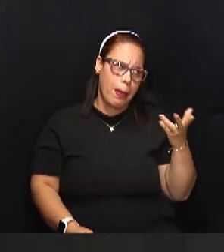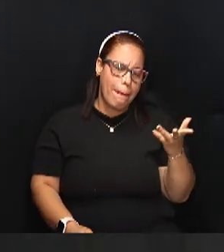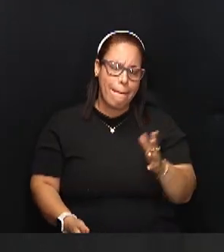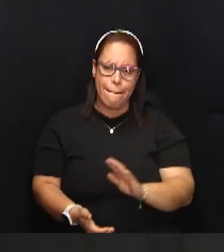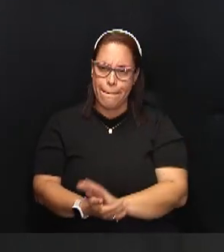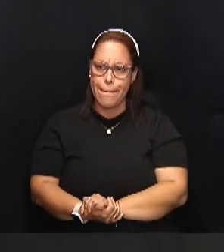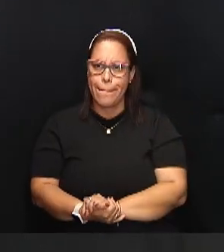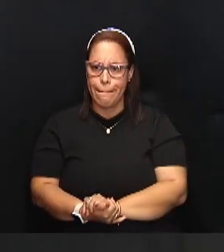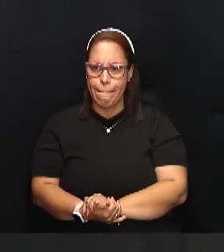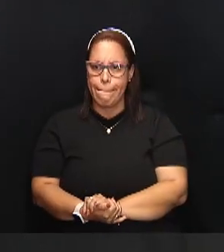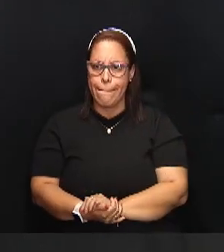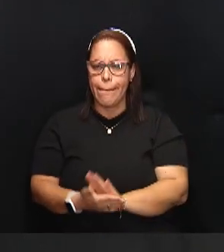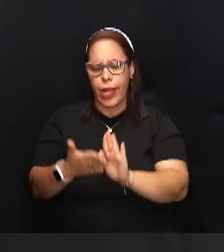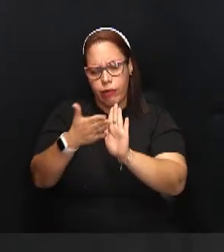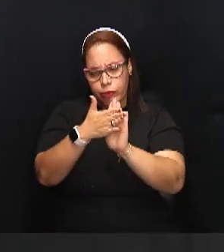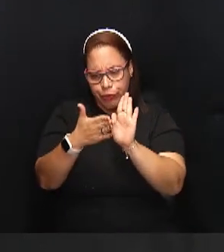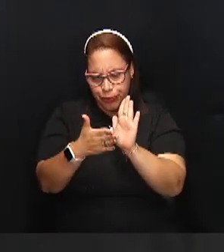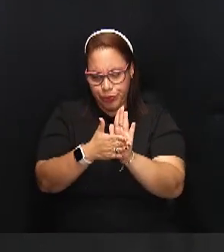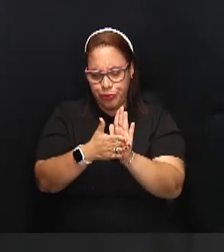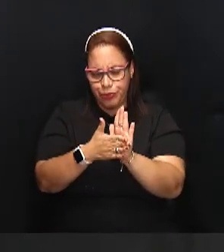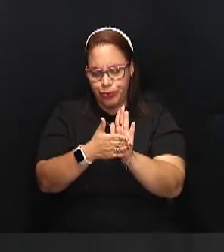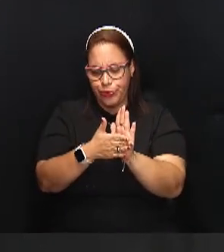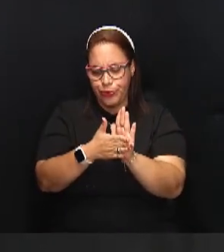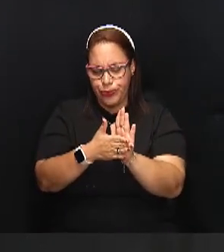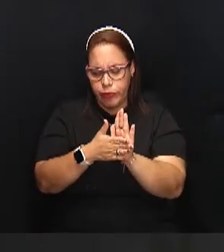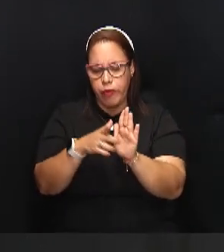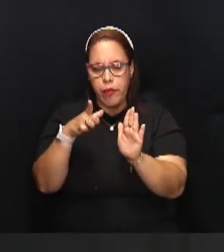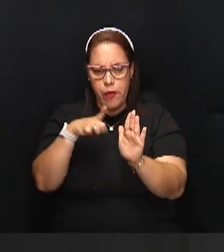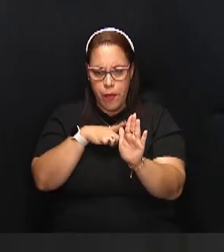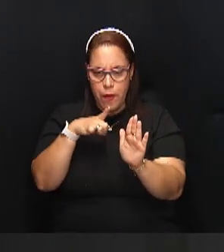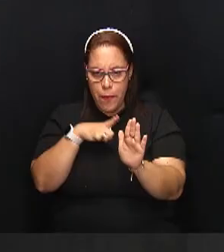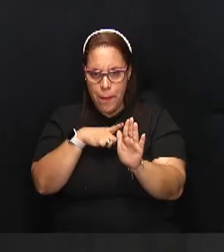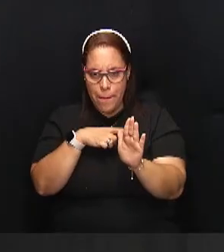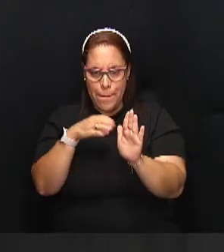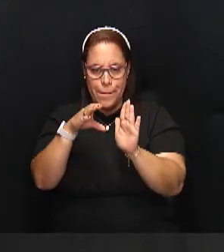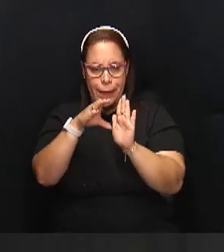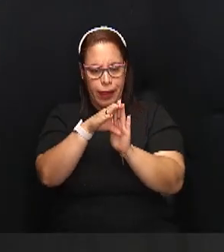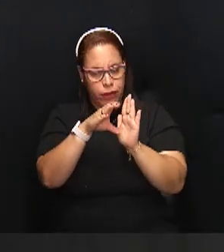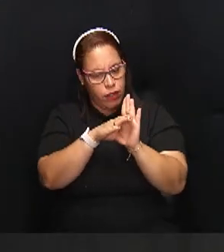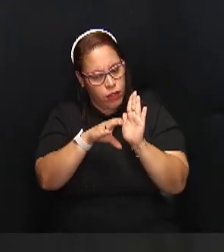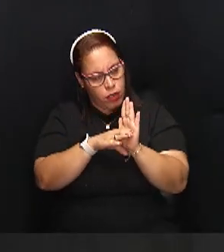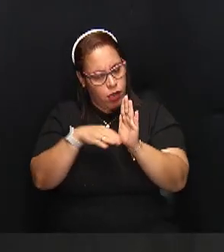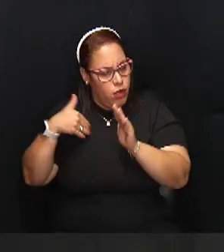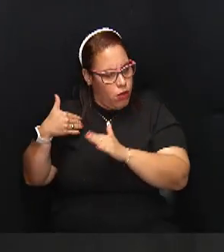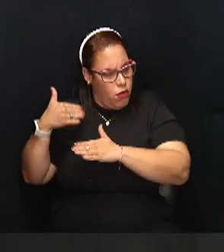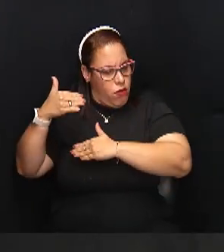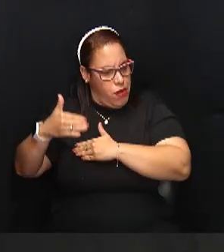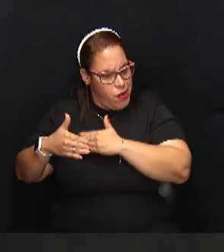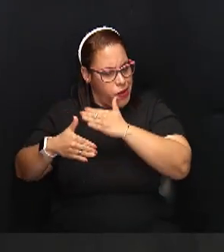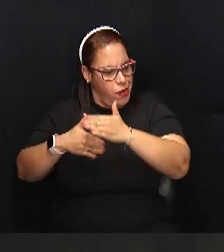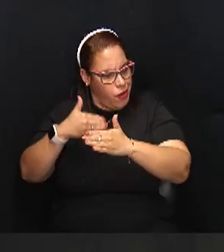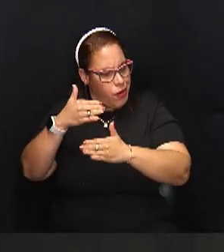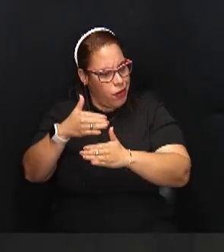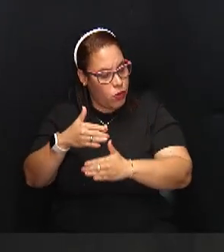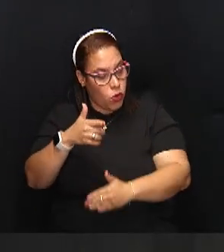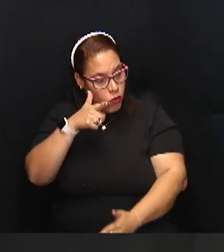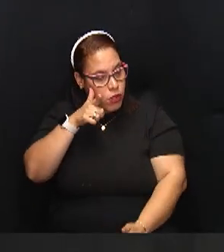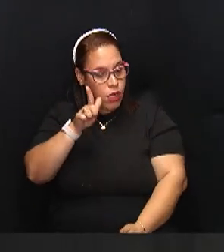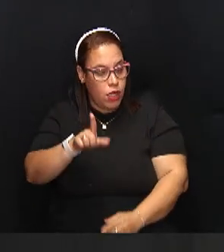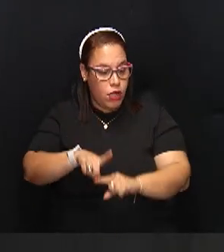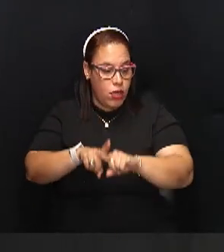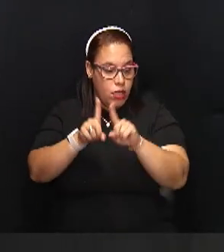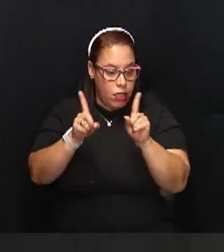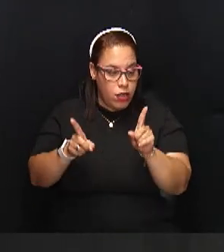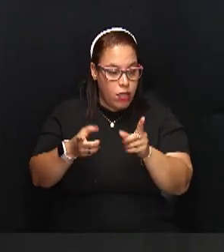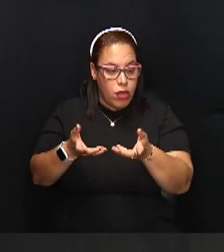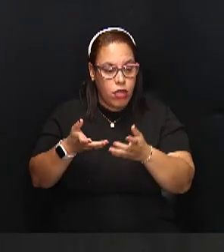né, que é a nossa proposta, daquilo que a gente tem enquanto conteúdo, bagagem, todos têm competência. Mas eu